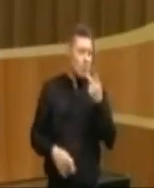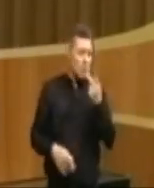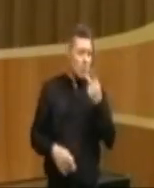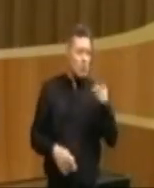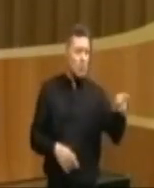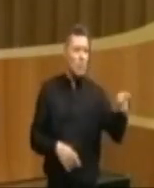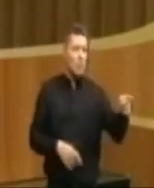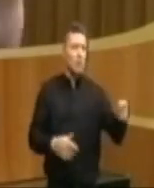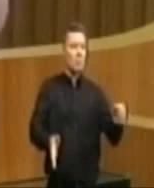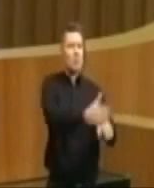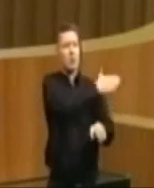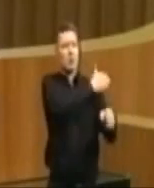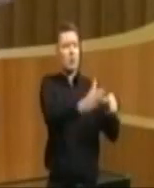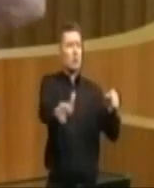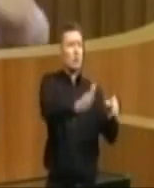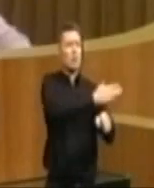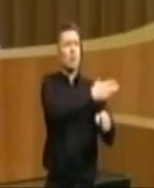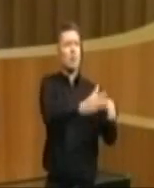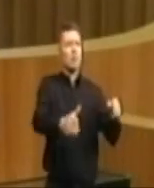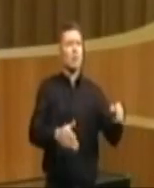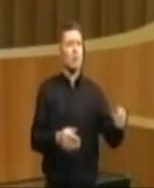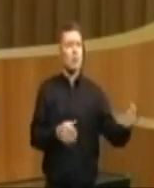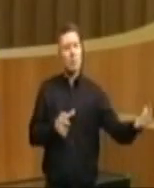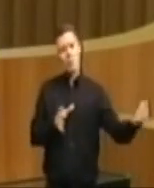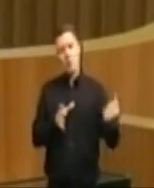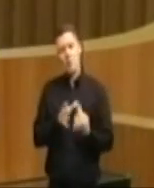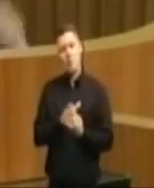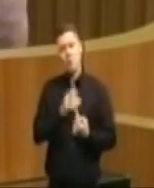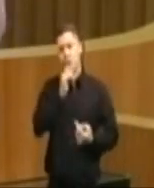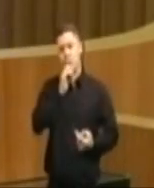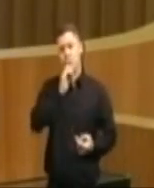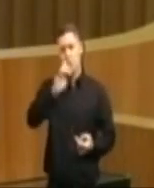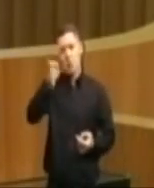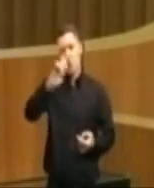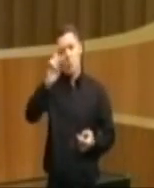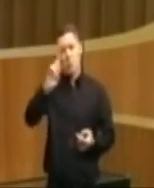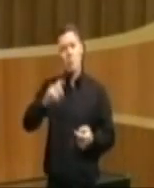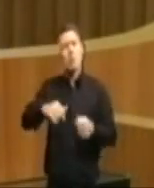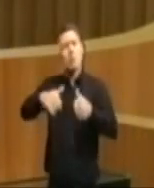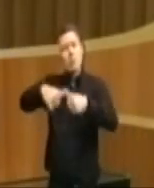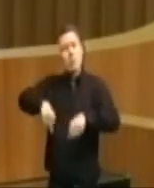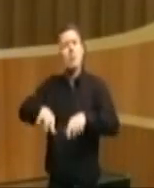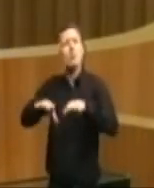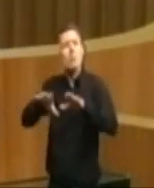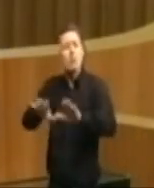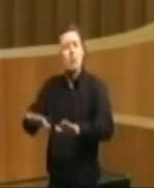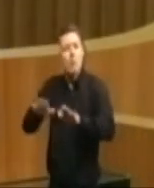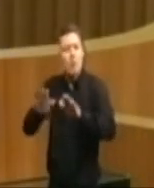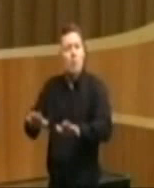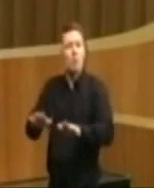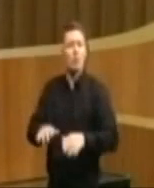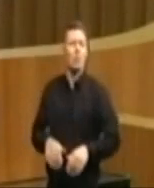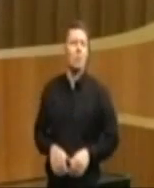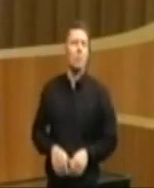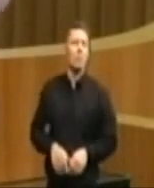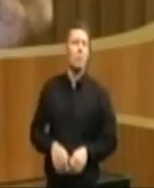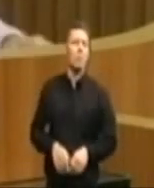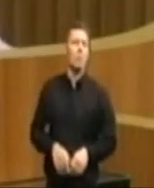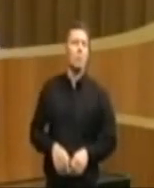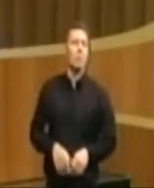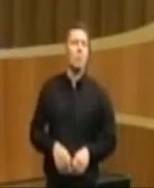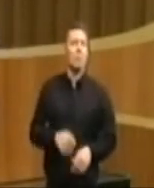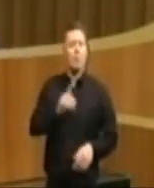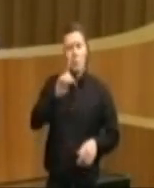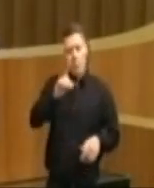debaixo do chicote que você não vai sair aqui para fazer mestrado, não. Nós queremos você desse jeito mesmo que você está. É isso.